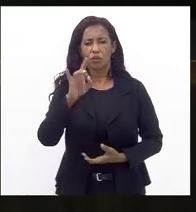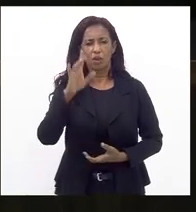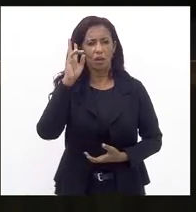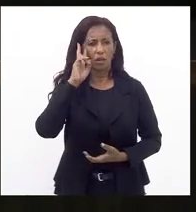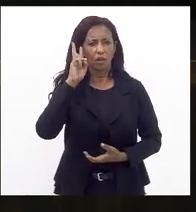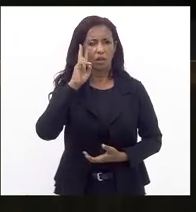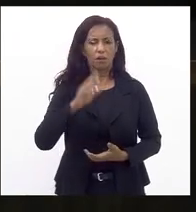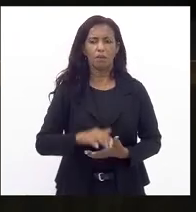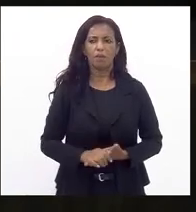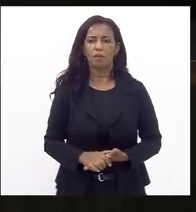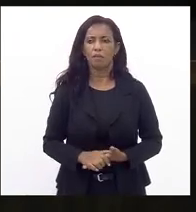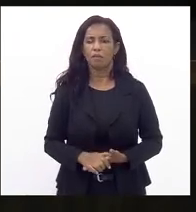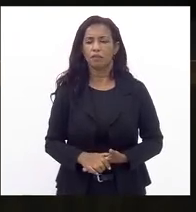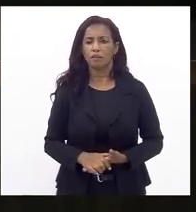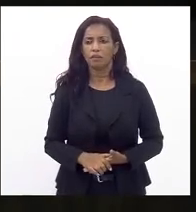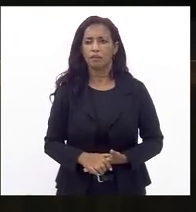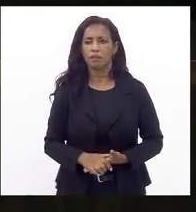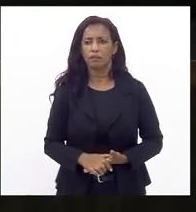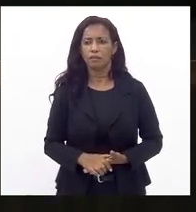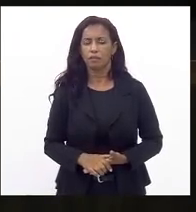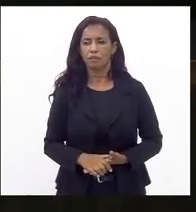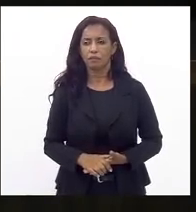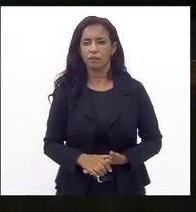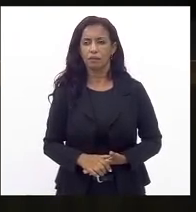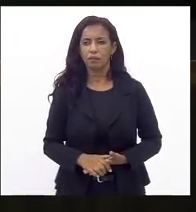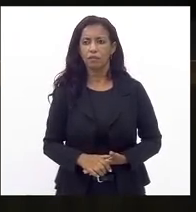lembrar deputada zeidan apostas